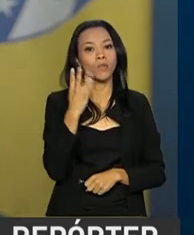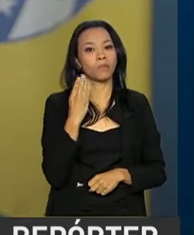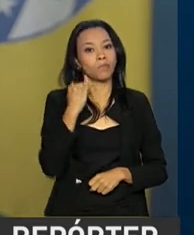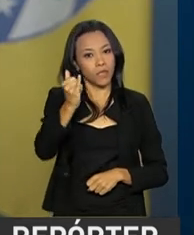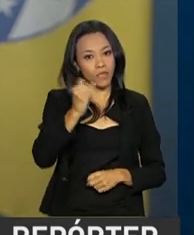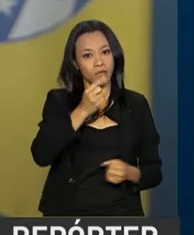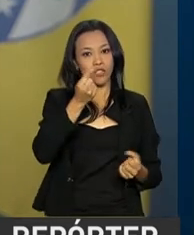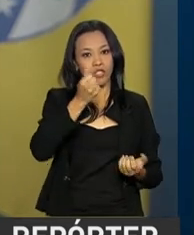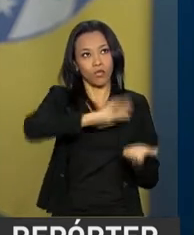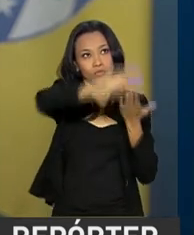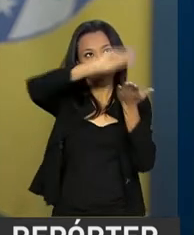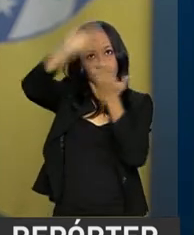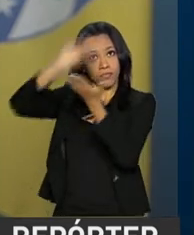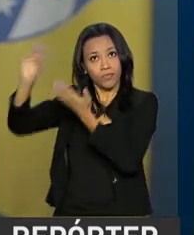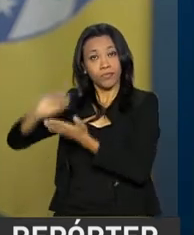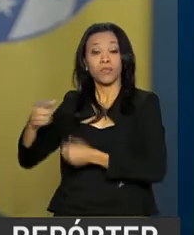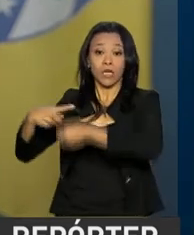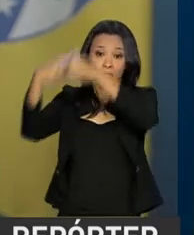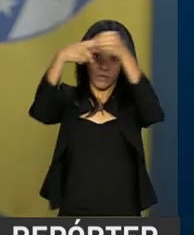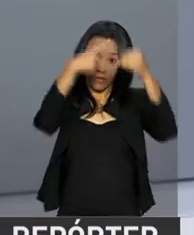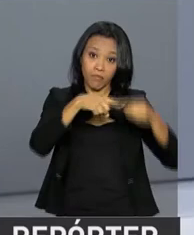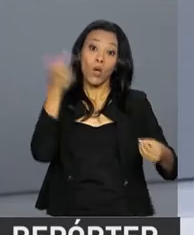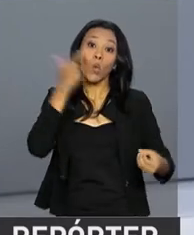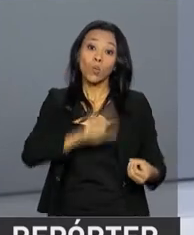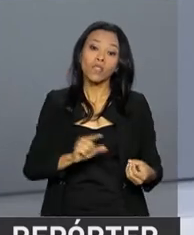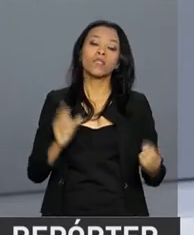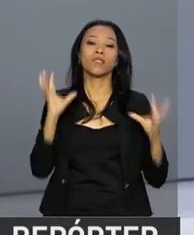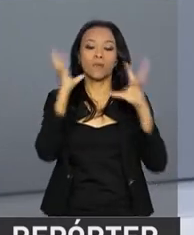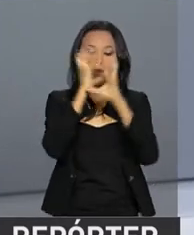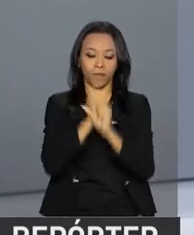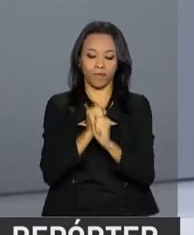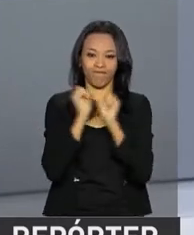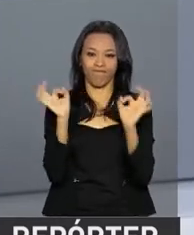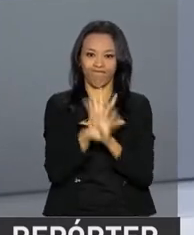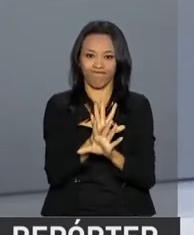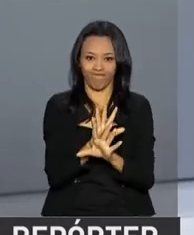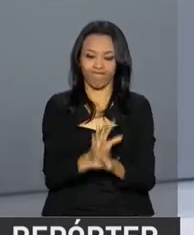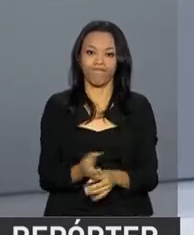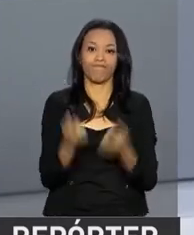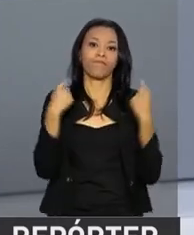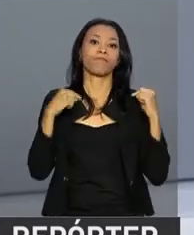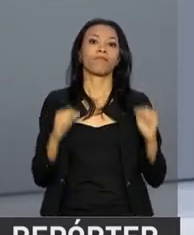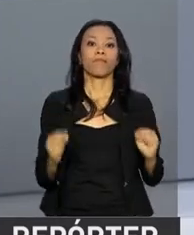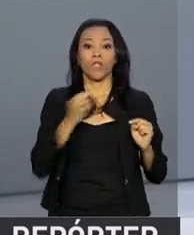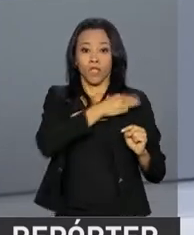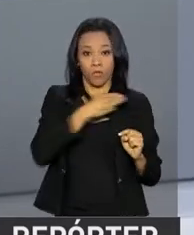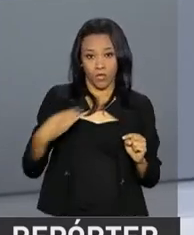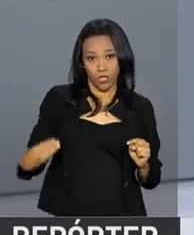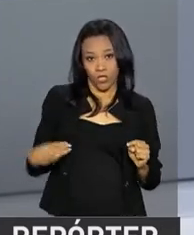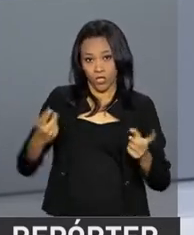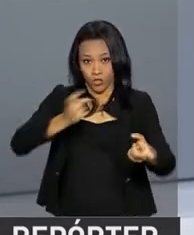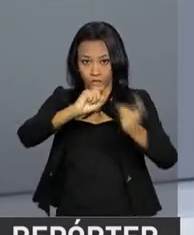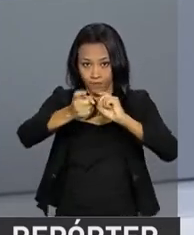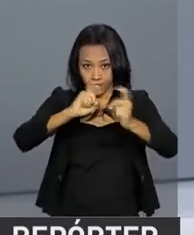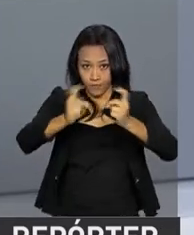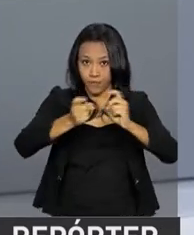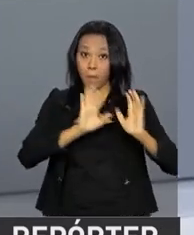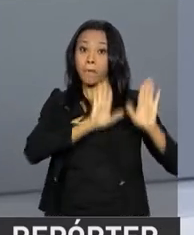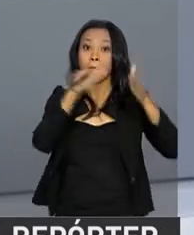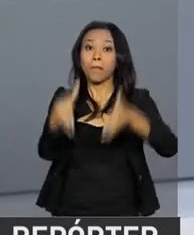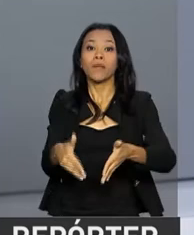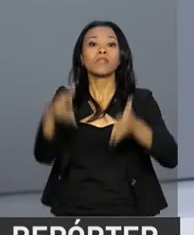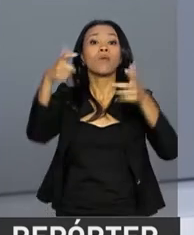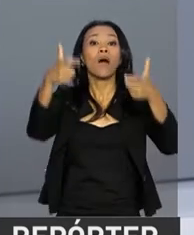prefeitos também fecharam seus balanços o ministro do planejamento de oliveira participou em são paulo da abertura